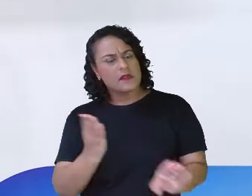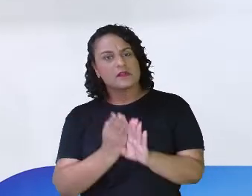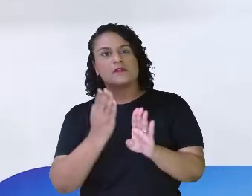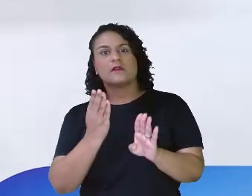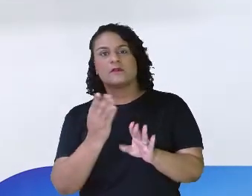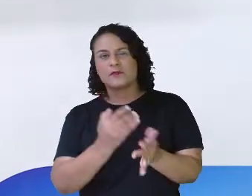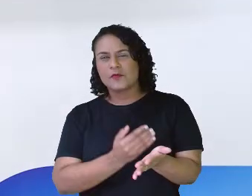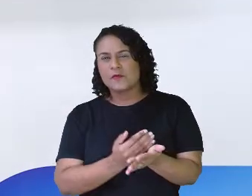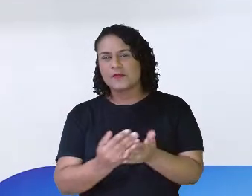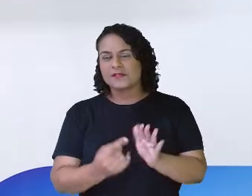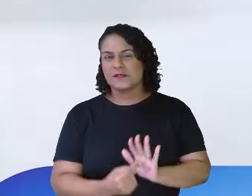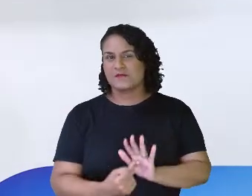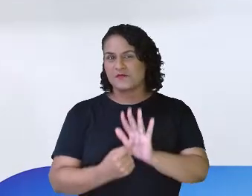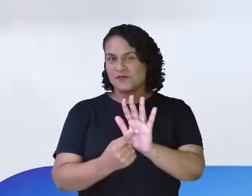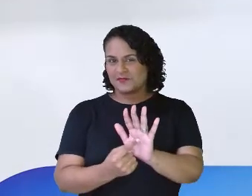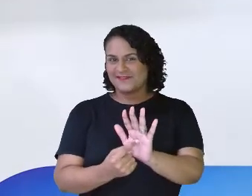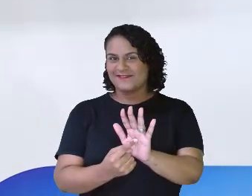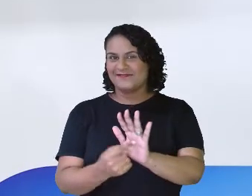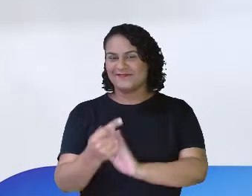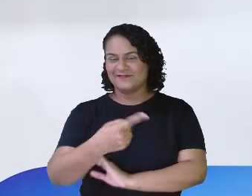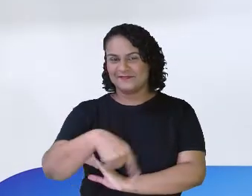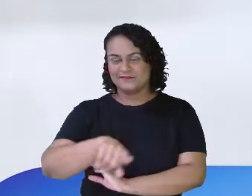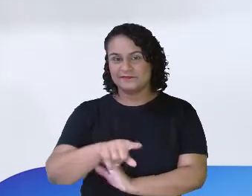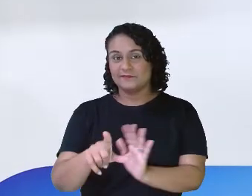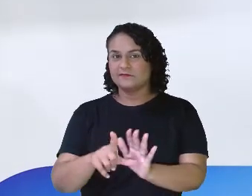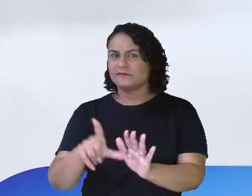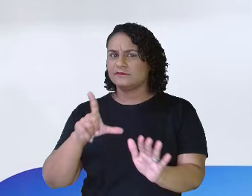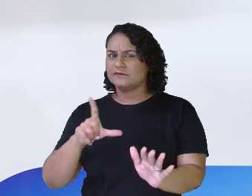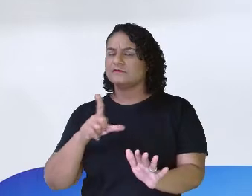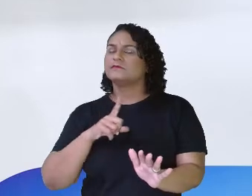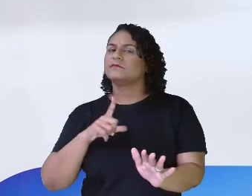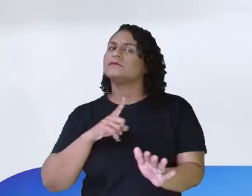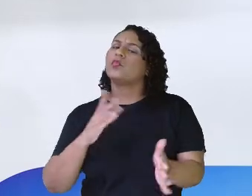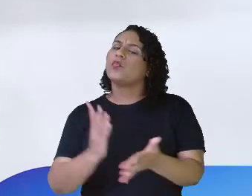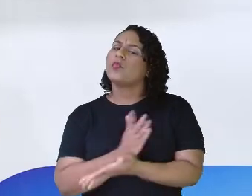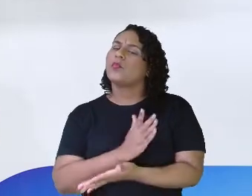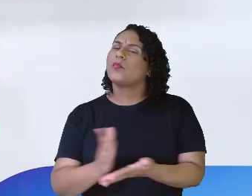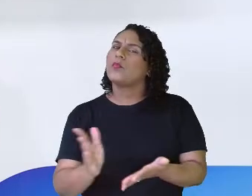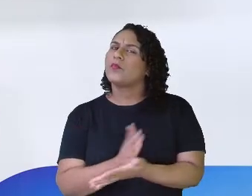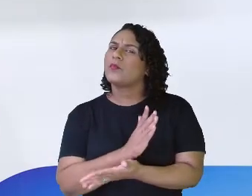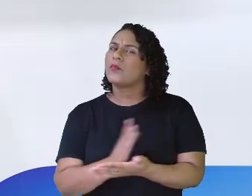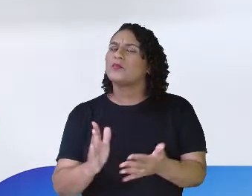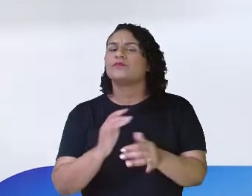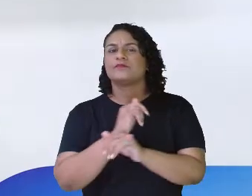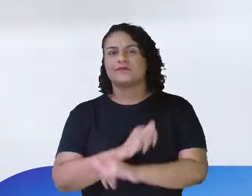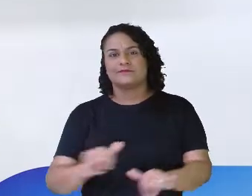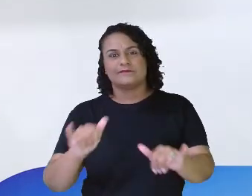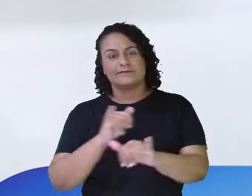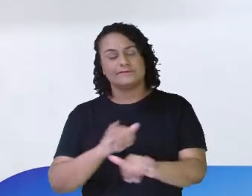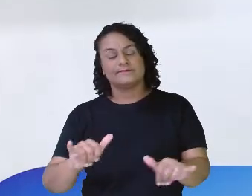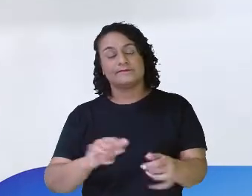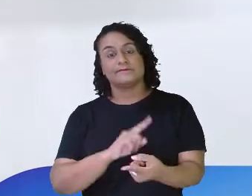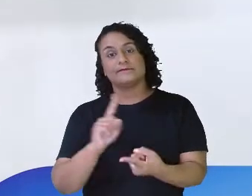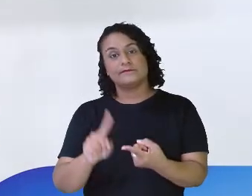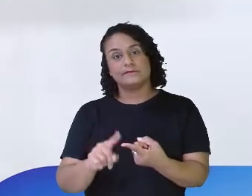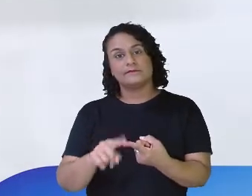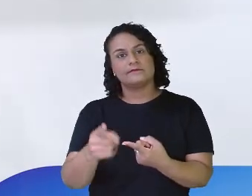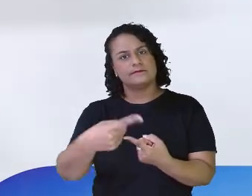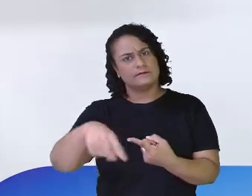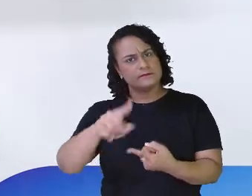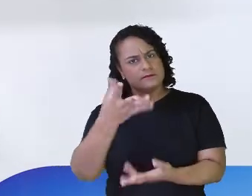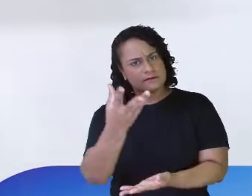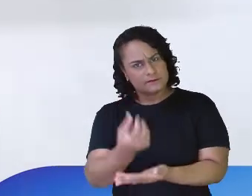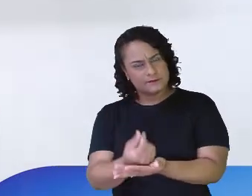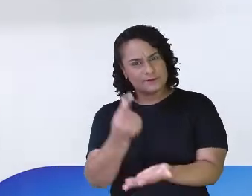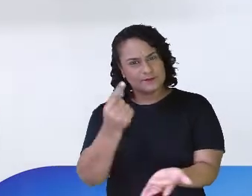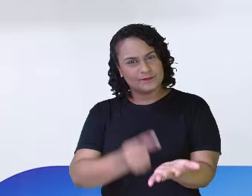eu começar a mostrar aqui. Antes eu tenho alguns recadinhos para vocês, né? Primeiramente, você já